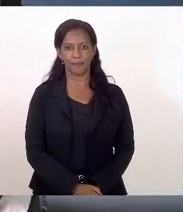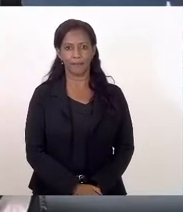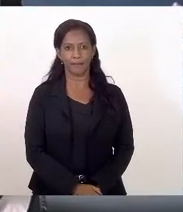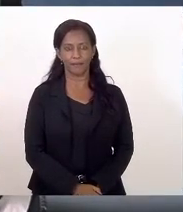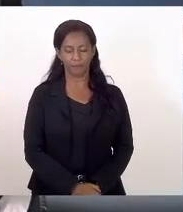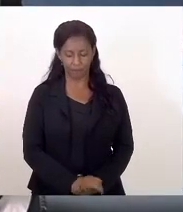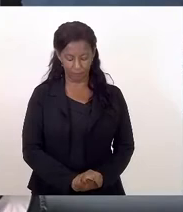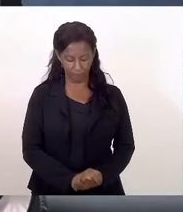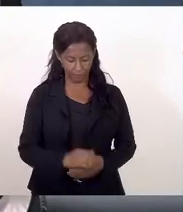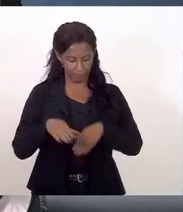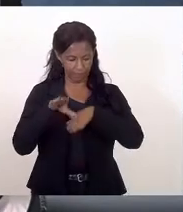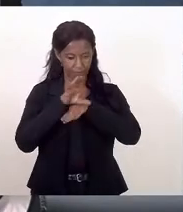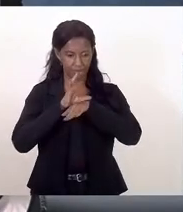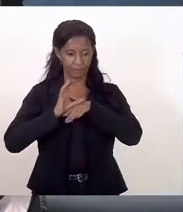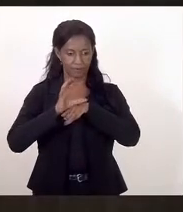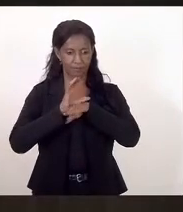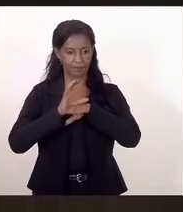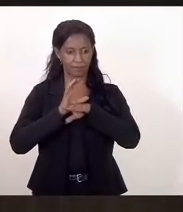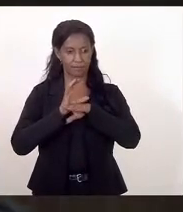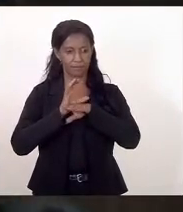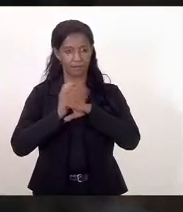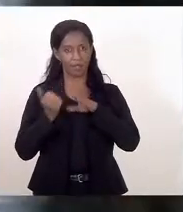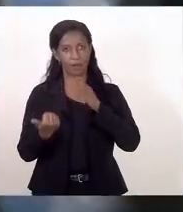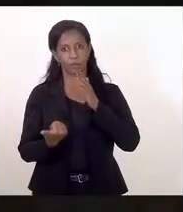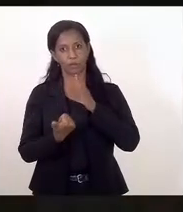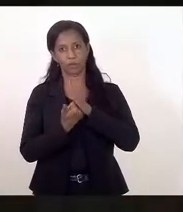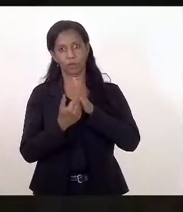Pela Constitucionalidade, com emendas.